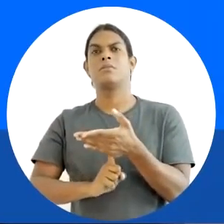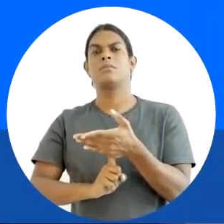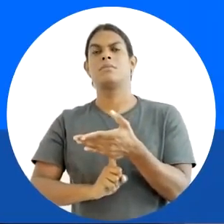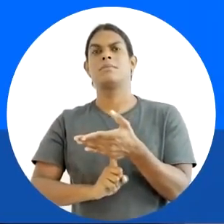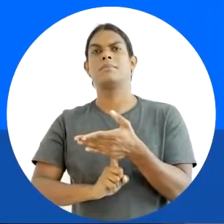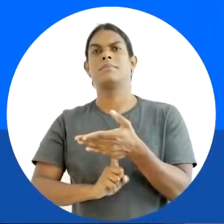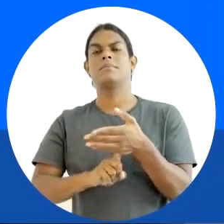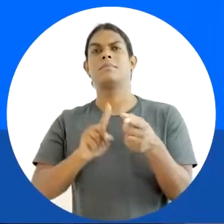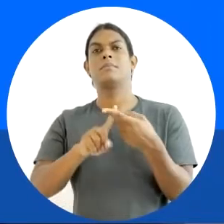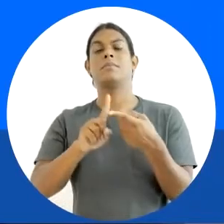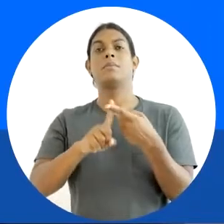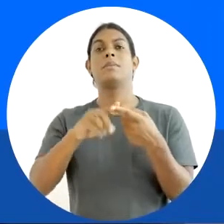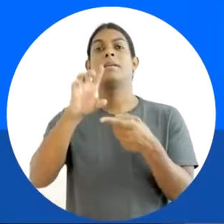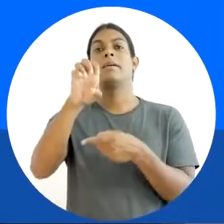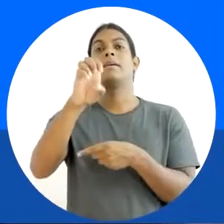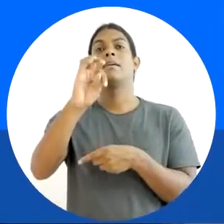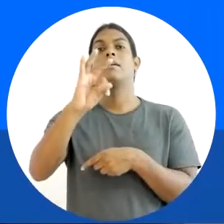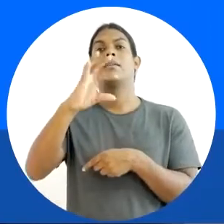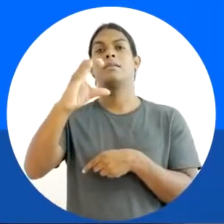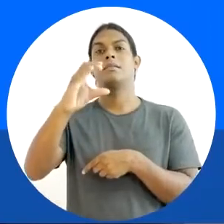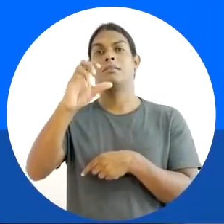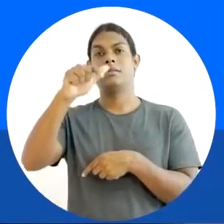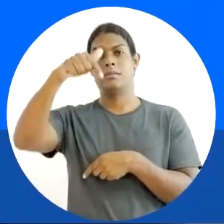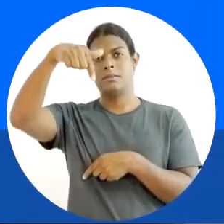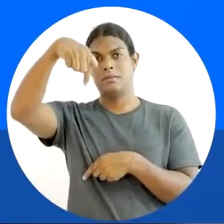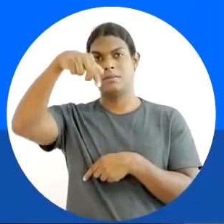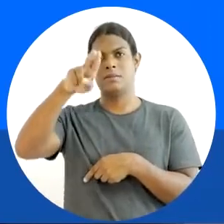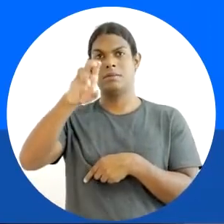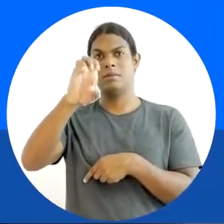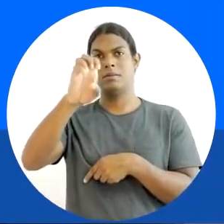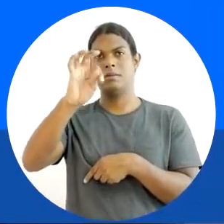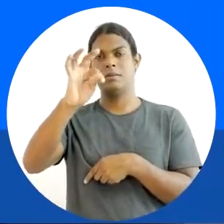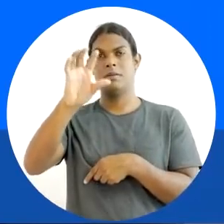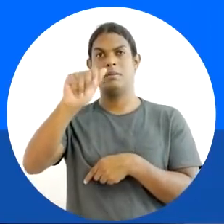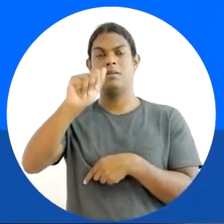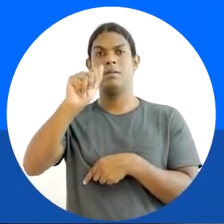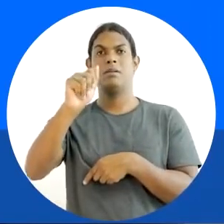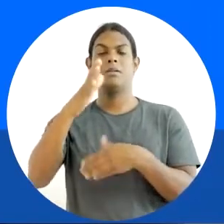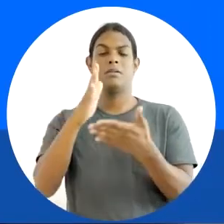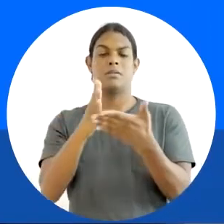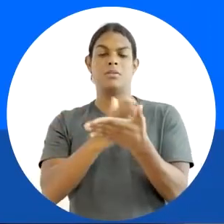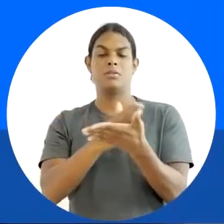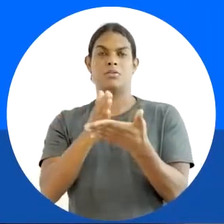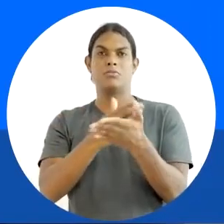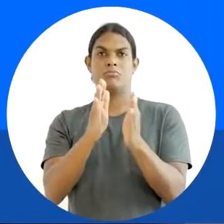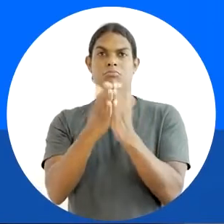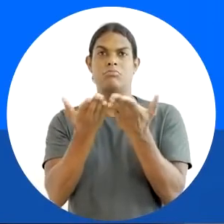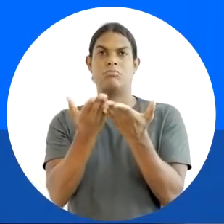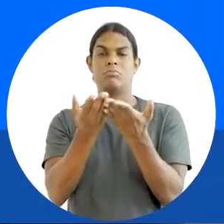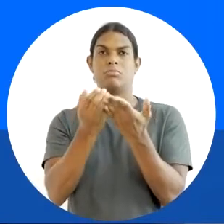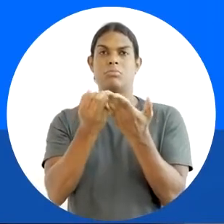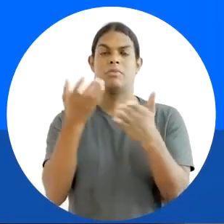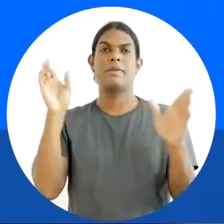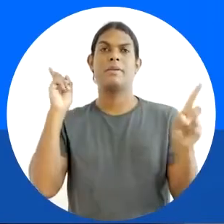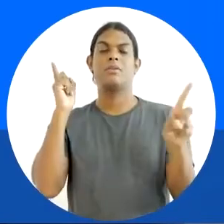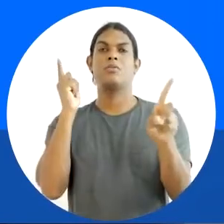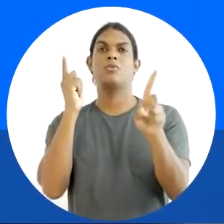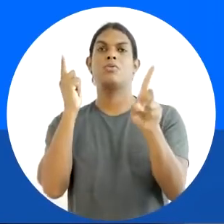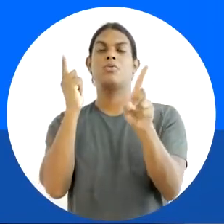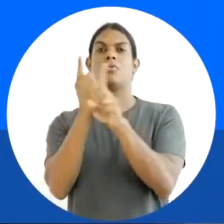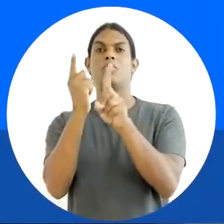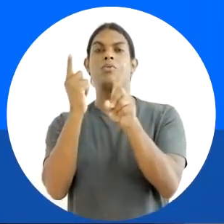é o número de chamada, que é o número que nós vamos localizar o livro na estante.